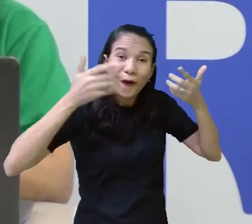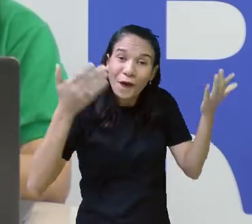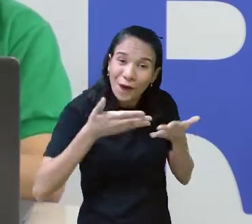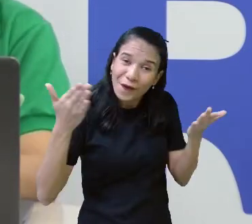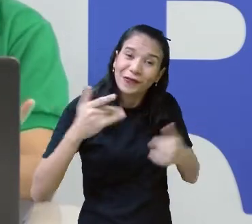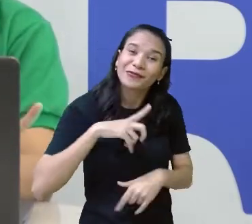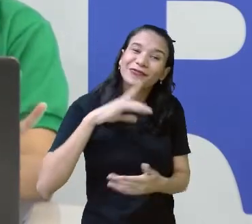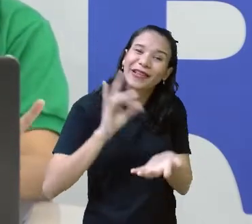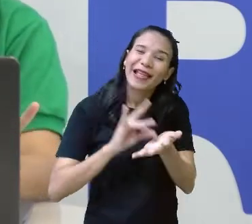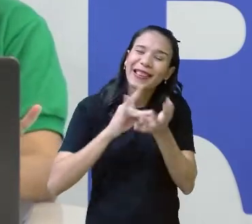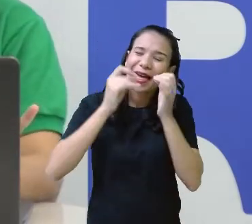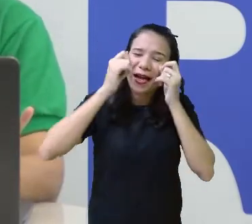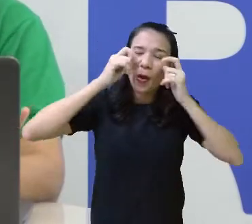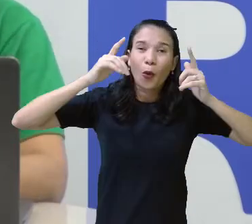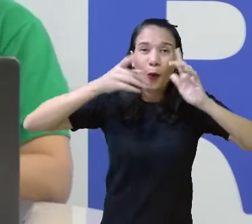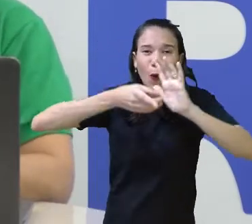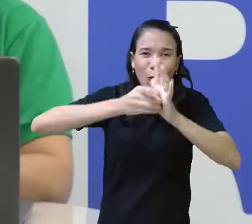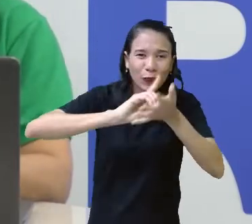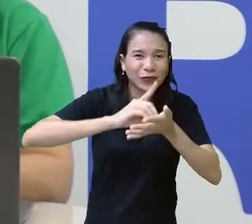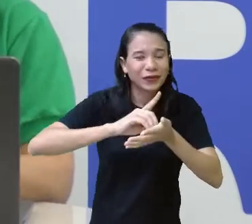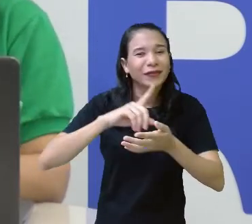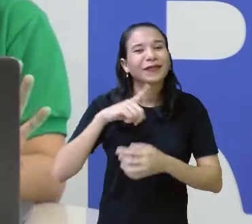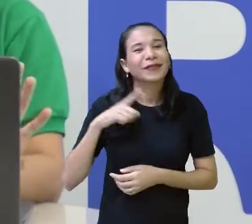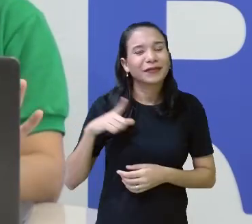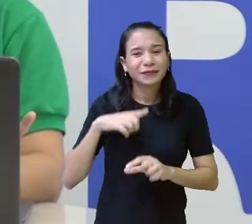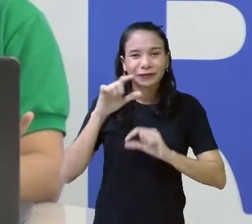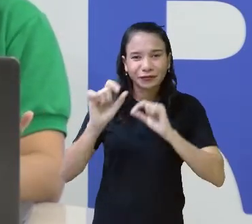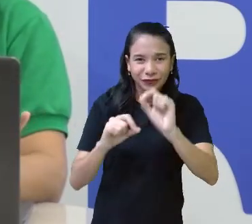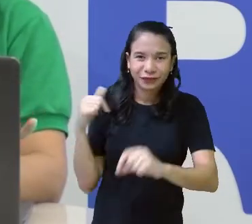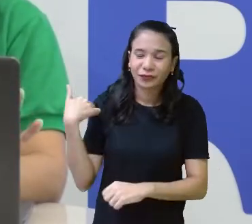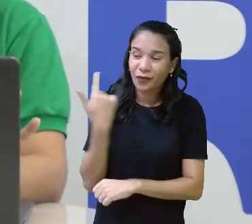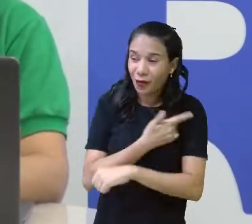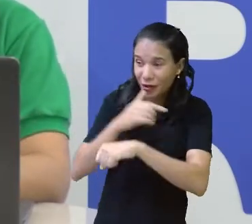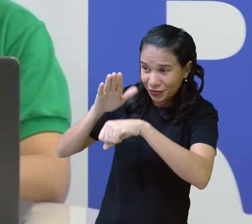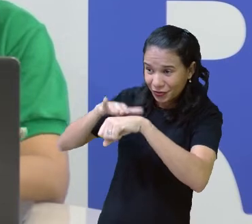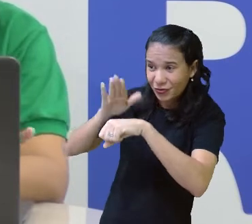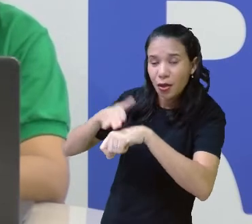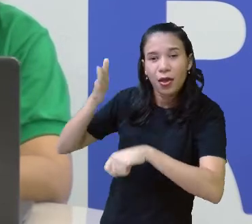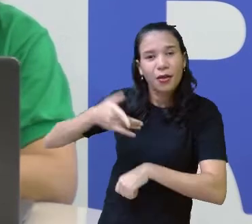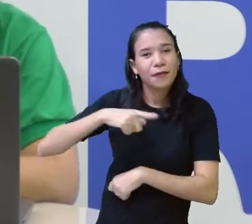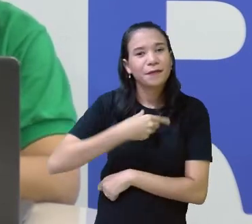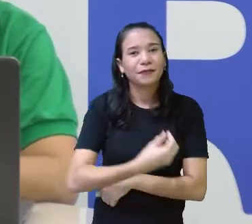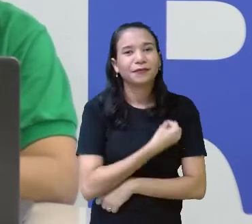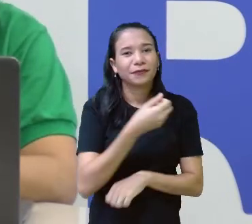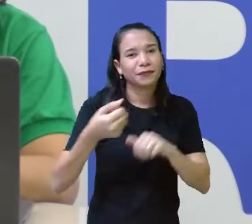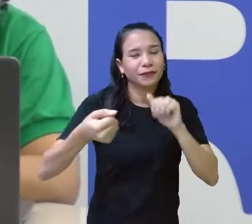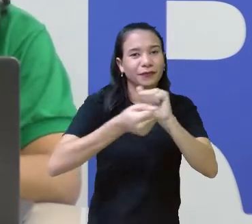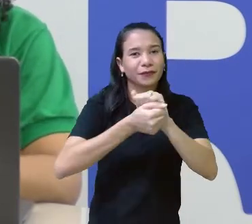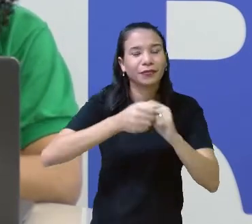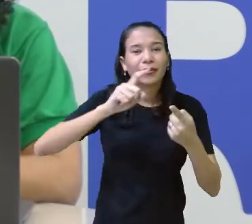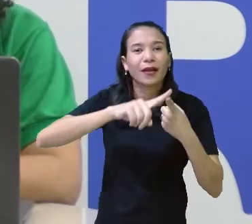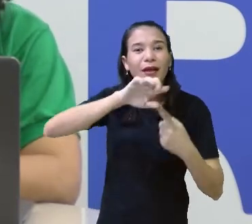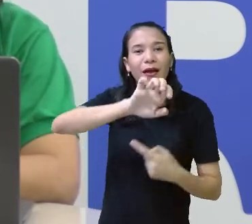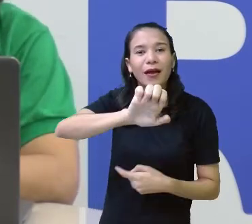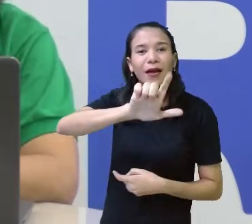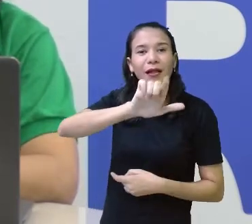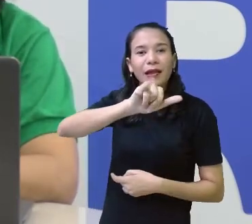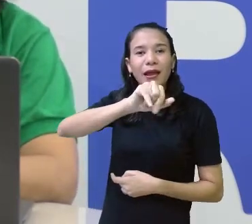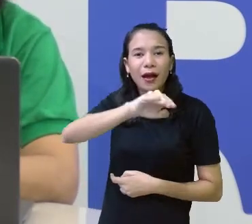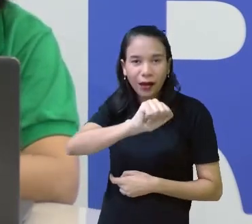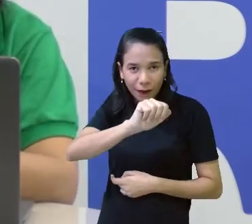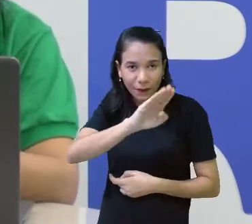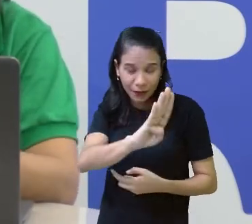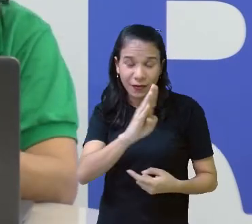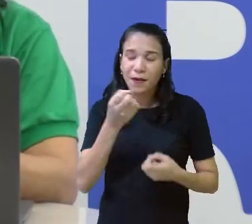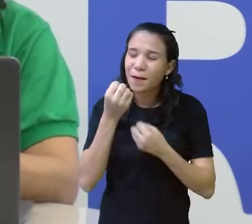eles acordaram cedo, né? Maravilha. Atenderam ao nosso pedido e já estão por aqui. Eliabe mandou bom dia,